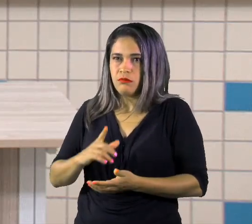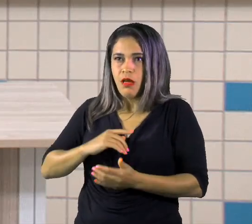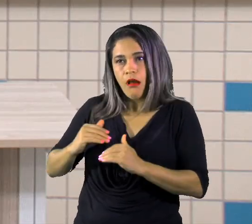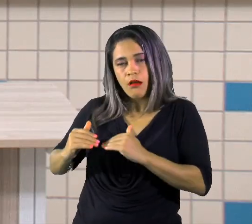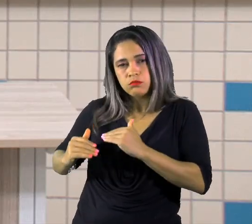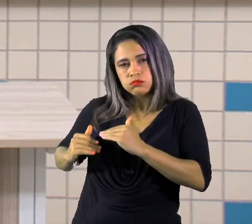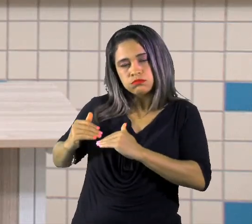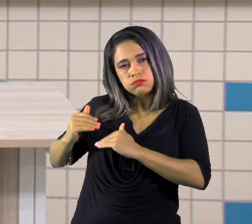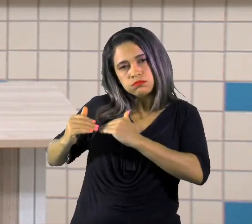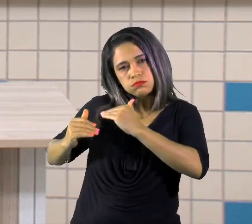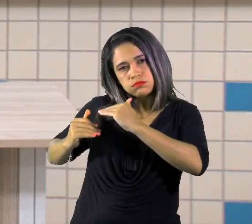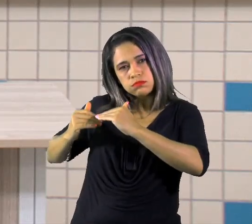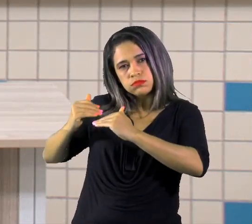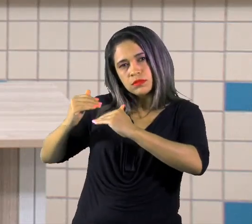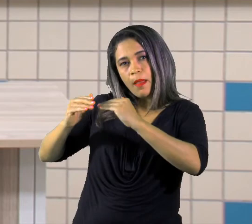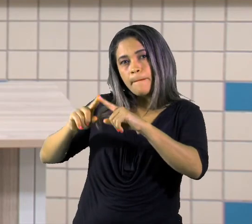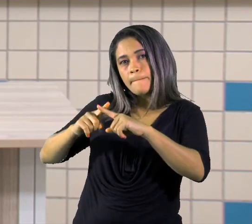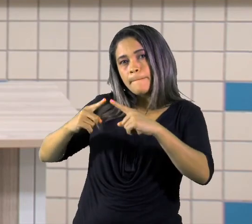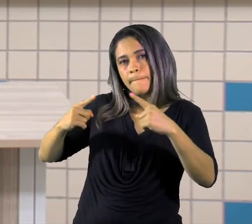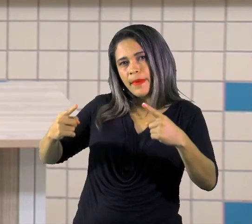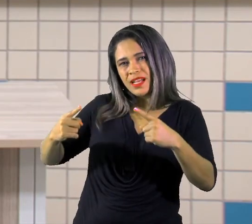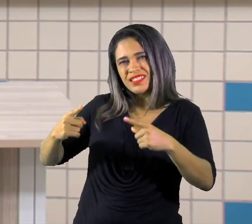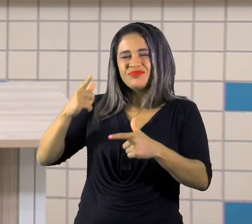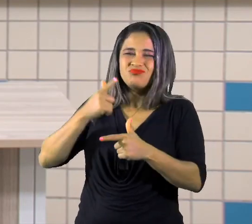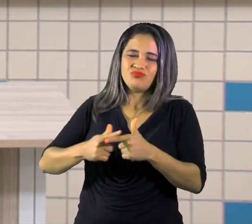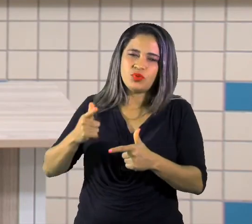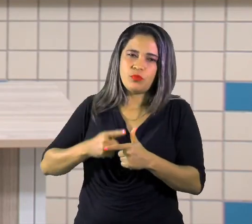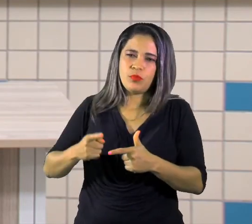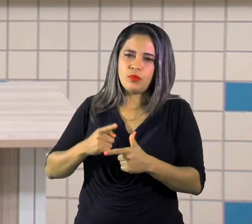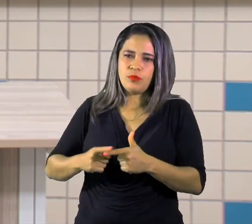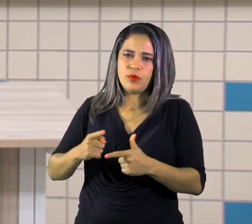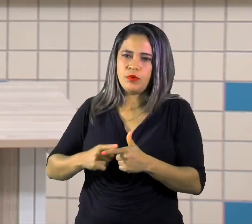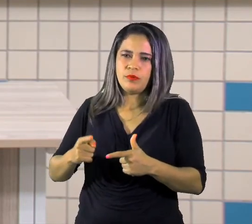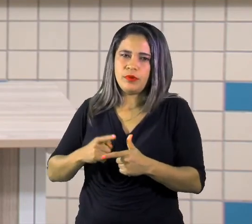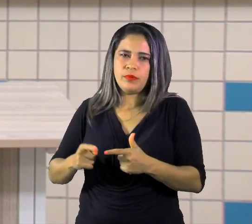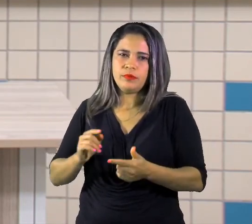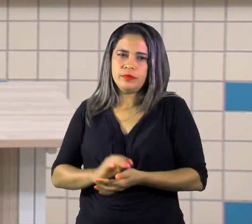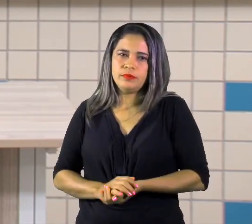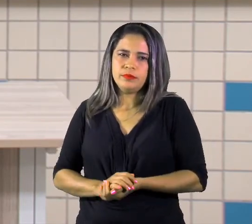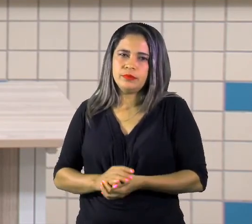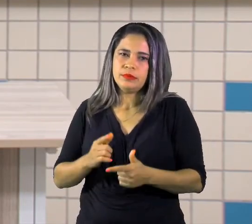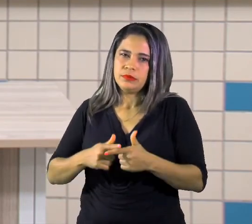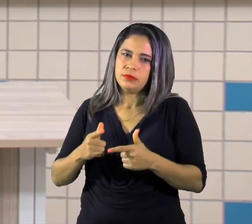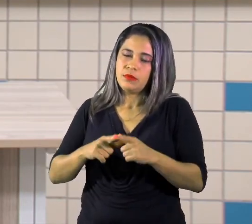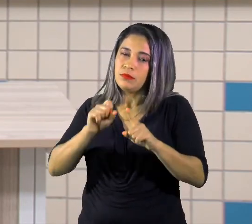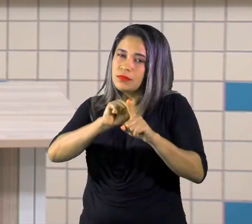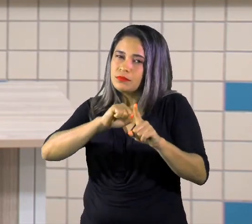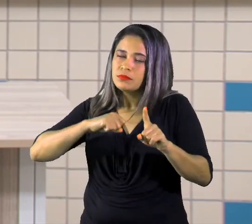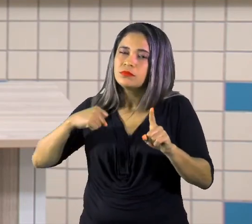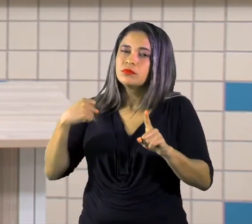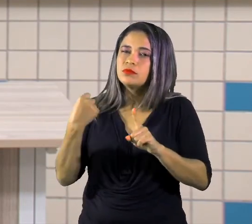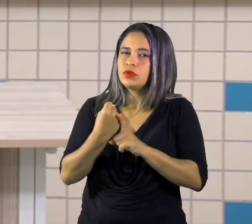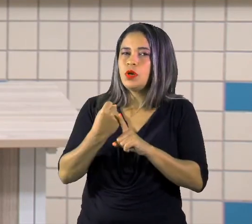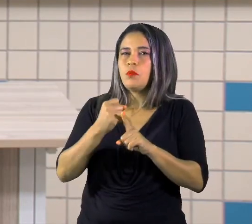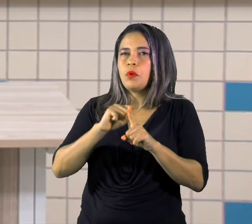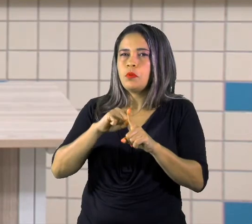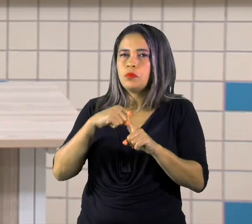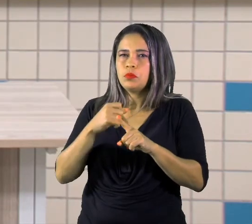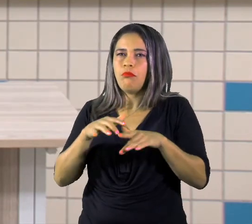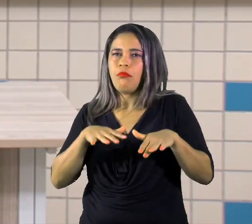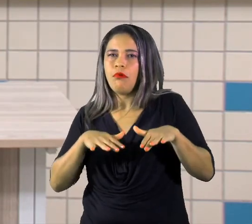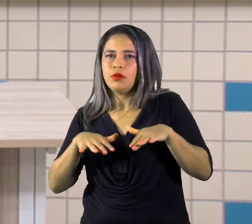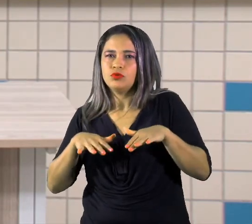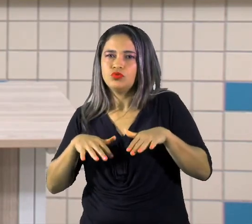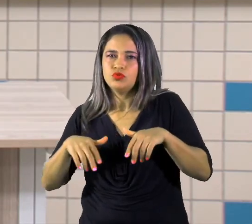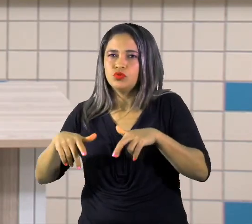crescimento econômico, mas ainda assim tem problemas, principalmente problemas sociais, problemas de mobilidade,